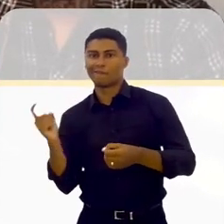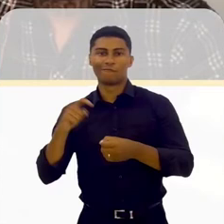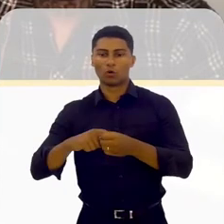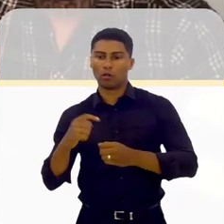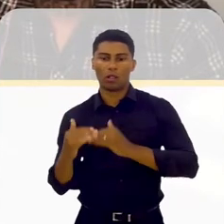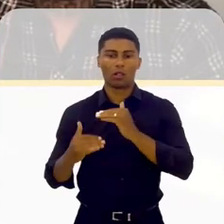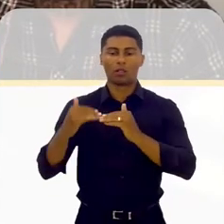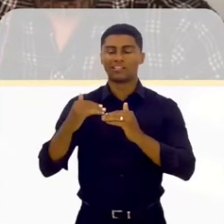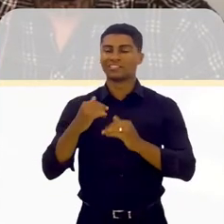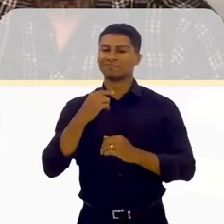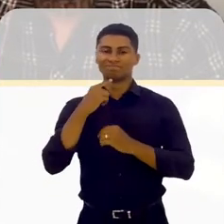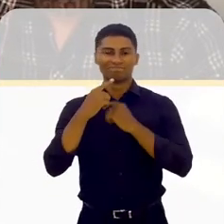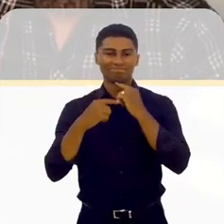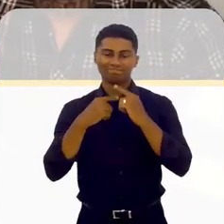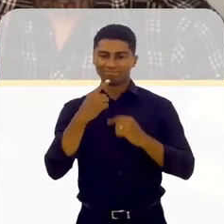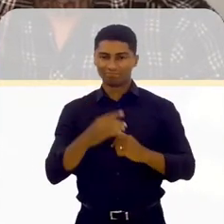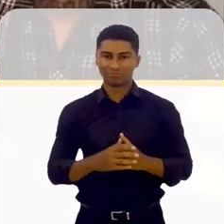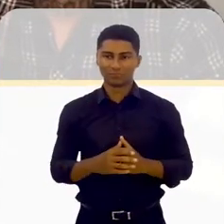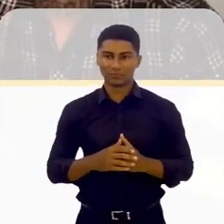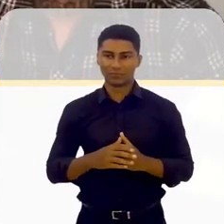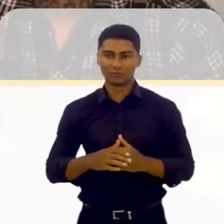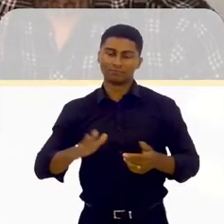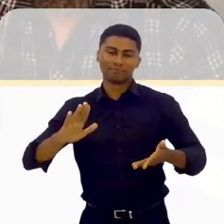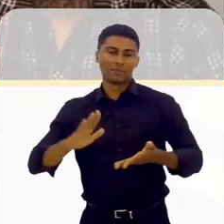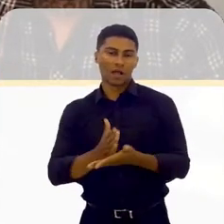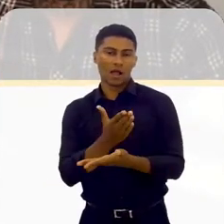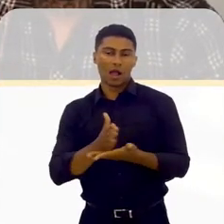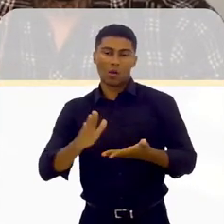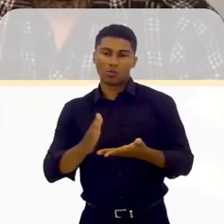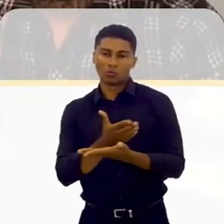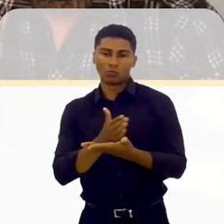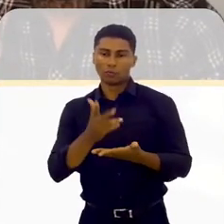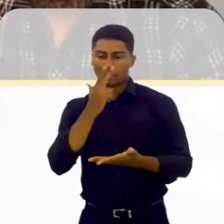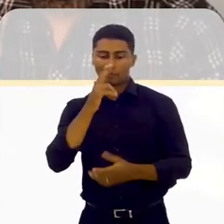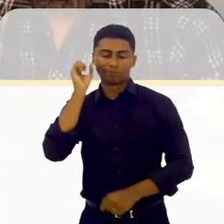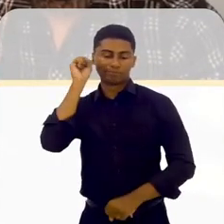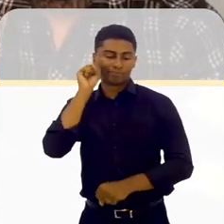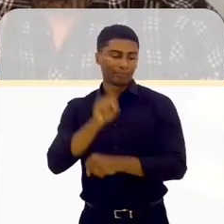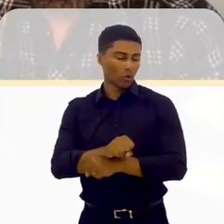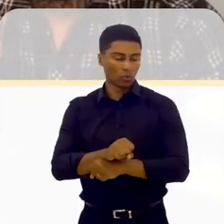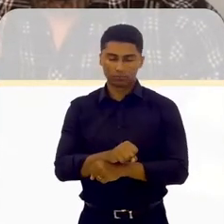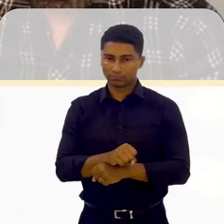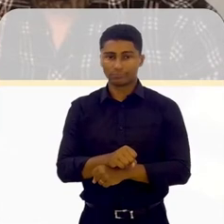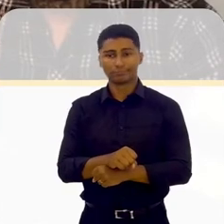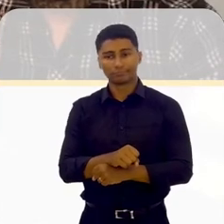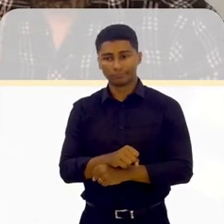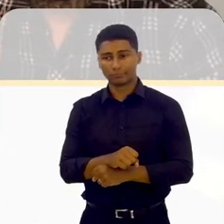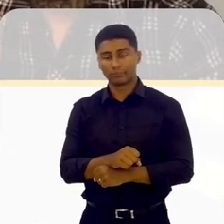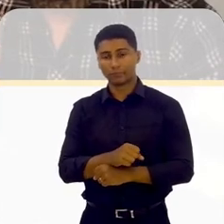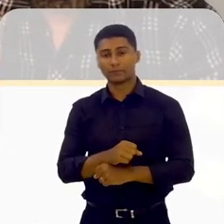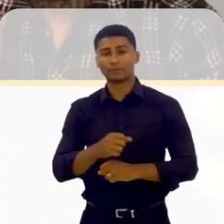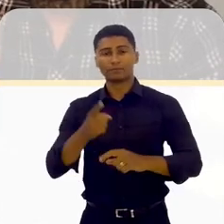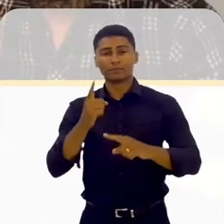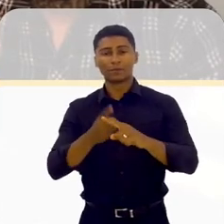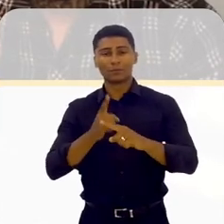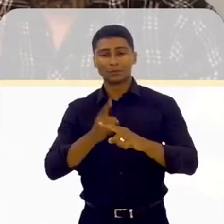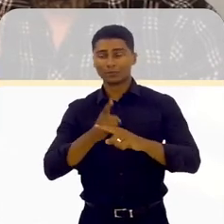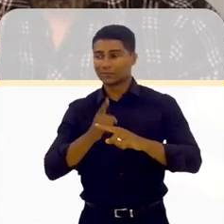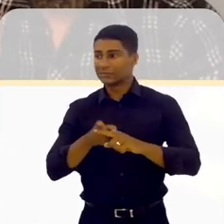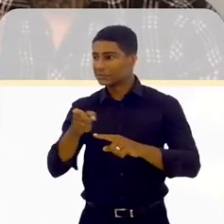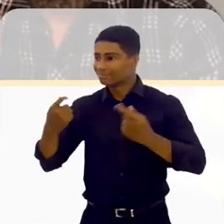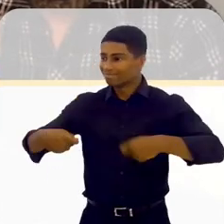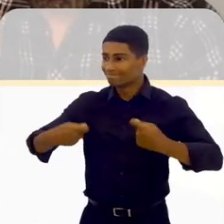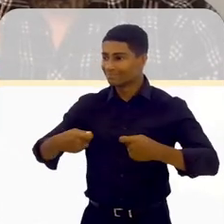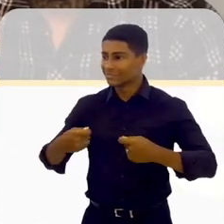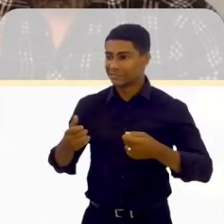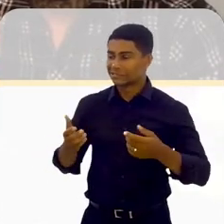não retomaram, né, no caso, a carreira, e outros, infelizmente, tipo, parou ali. Parou porque alguma necessidade